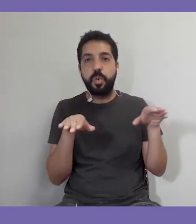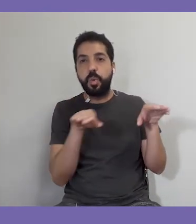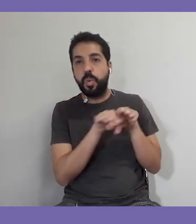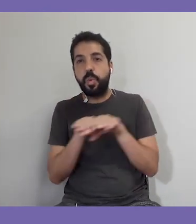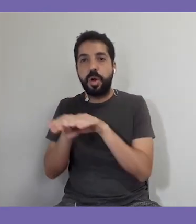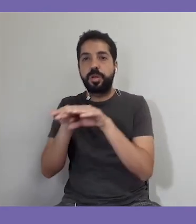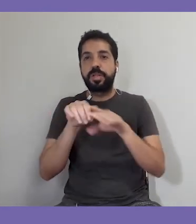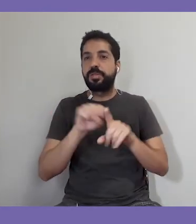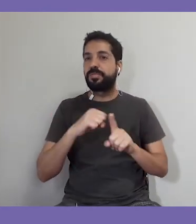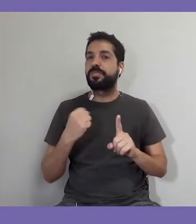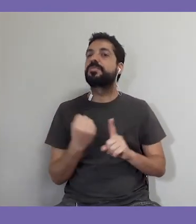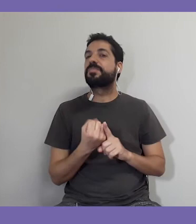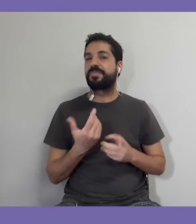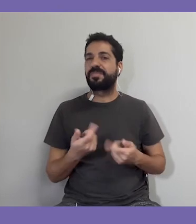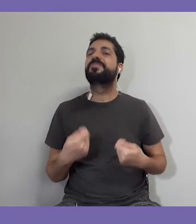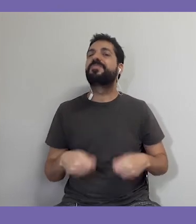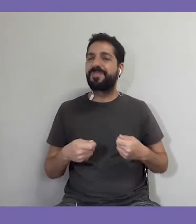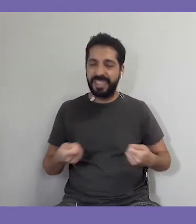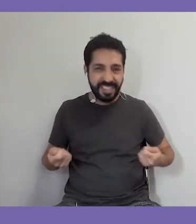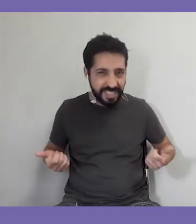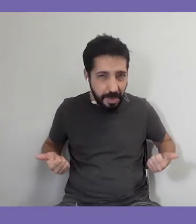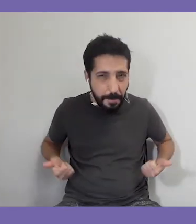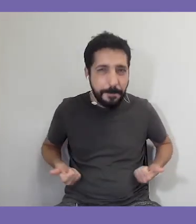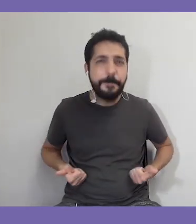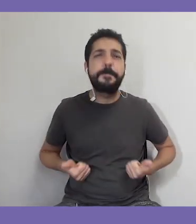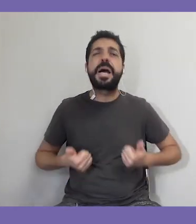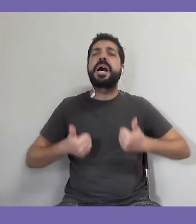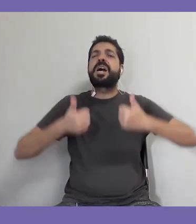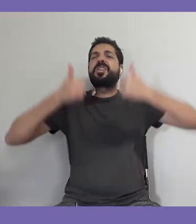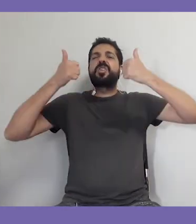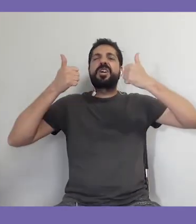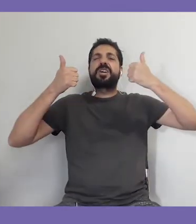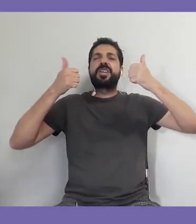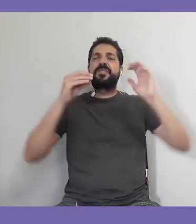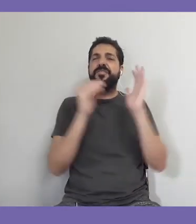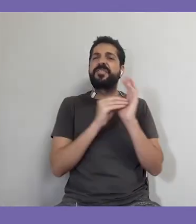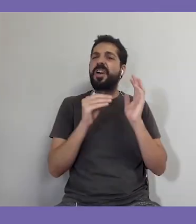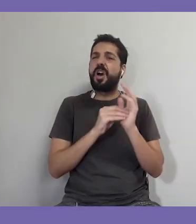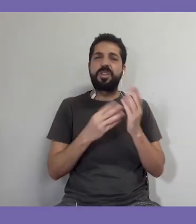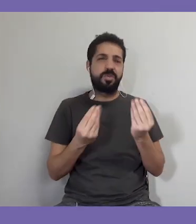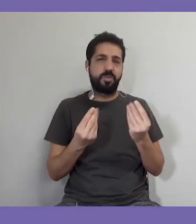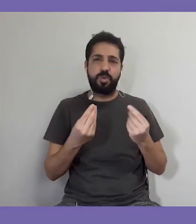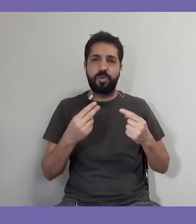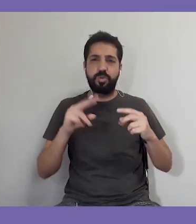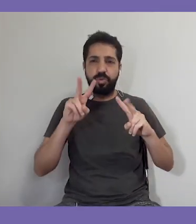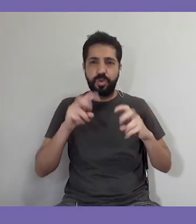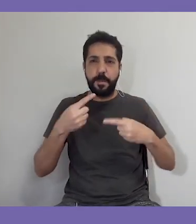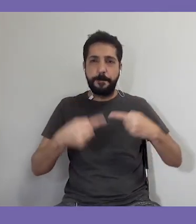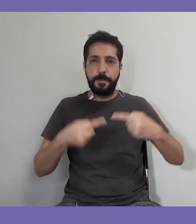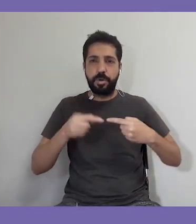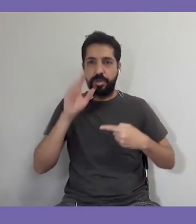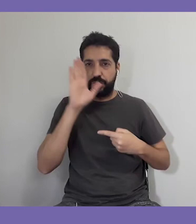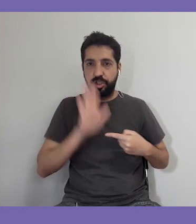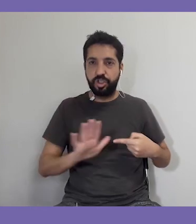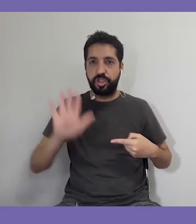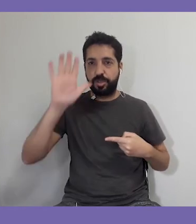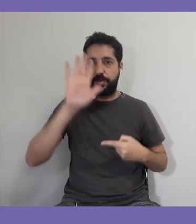igualdades sociais e econômicas que a gente tem que melhorar muito ainda na política nacional,